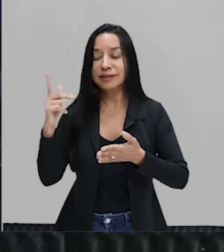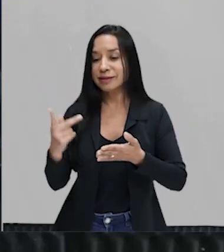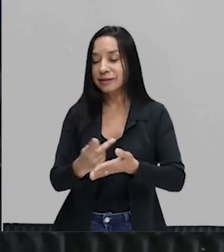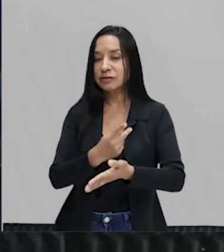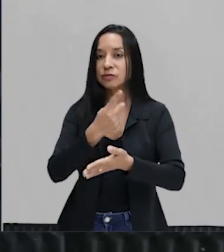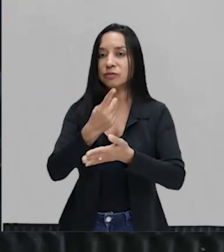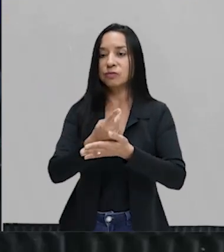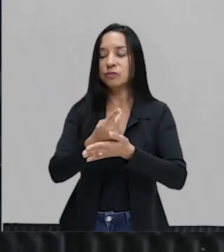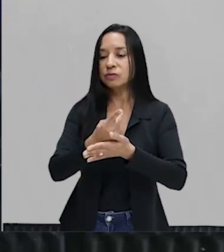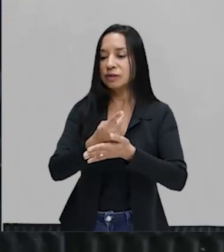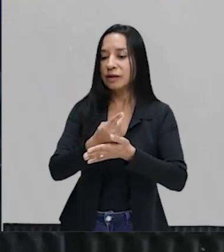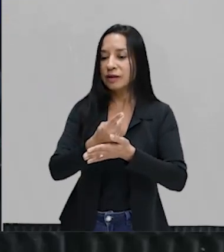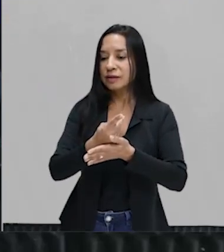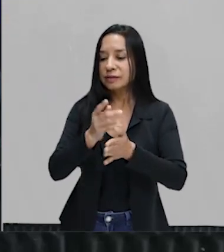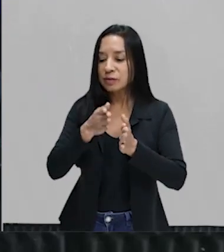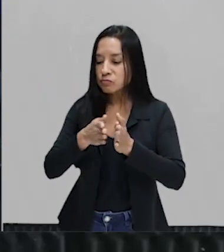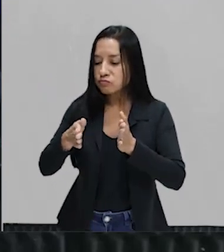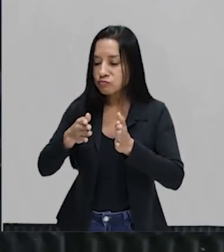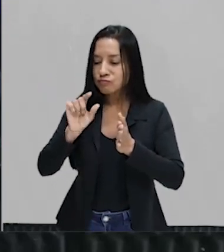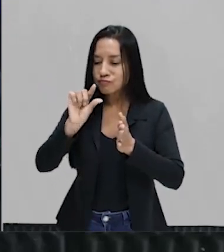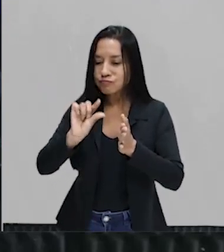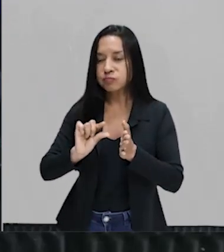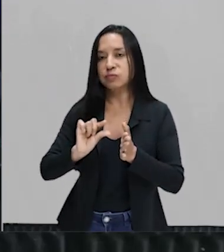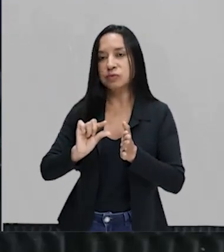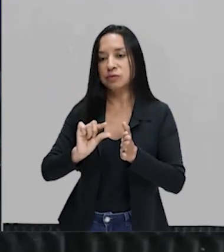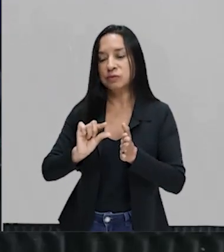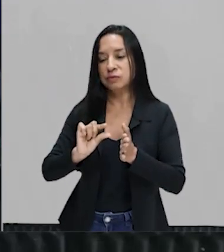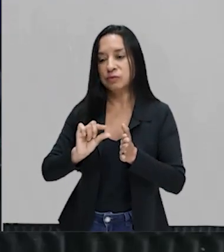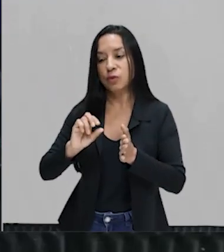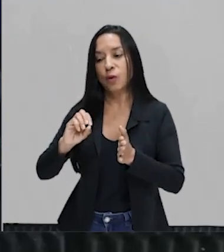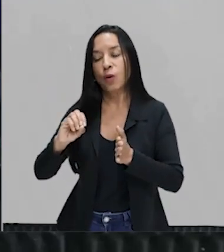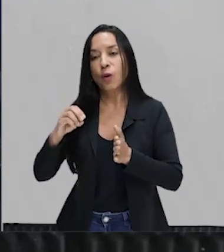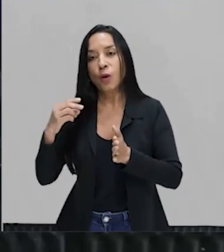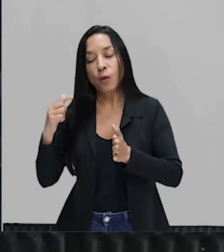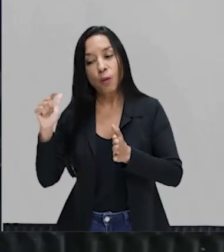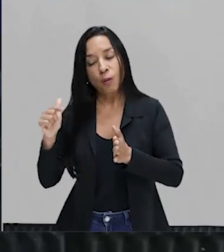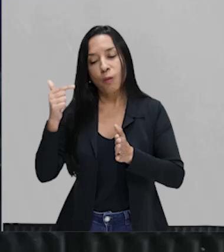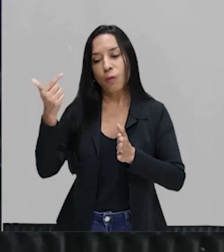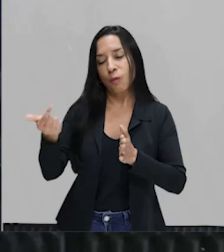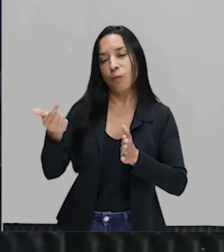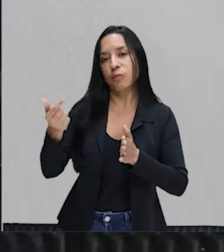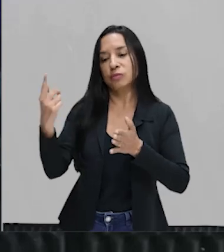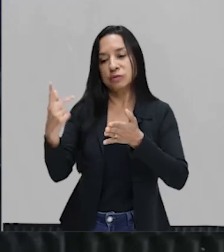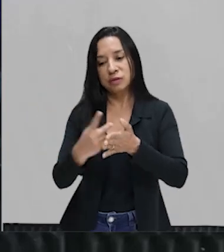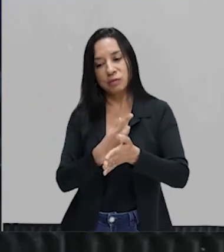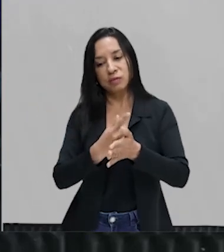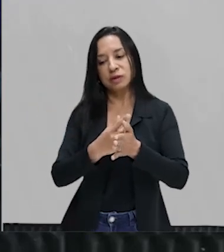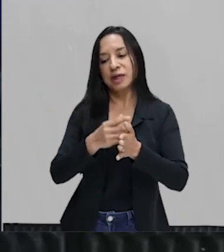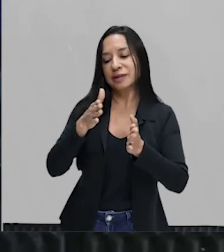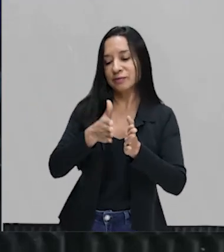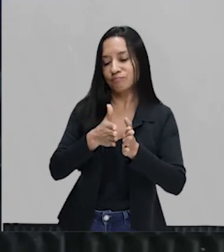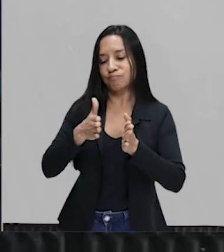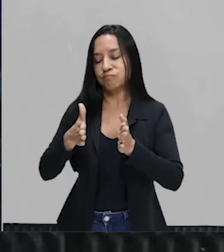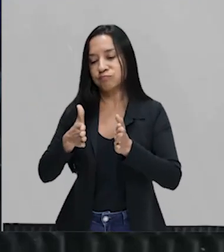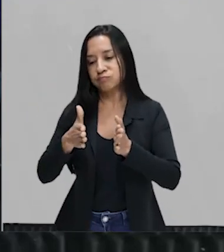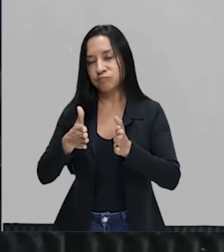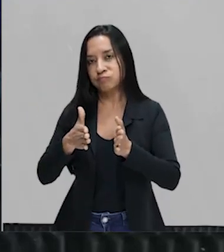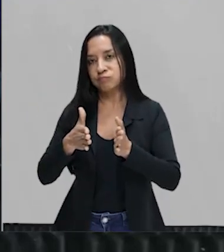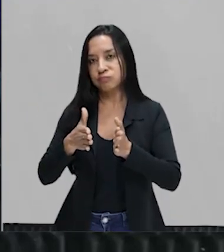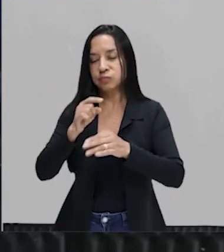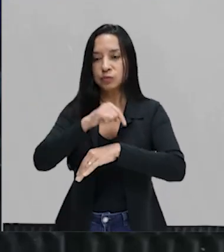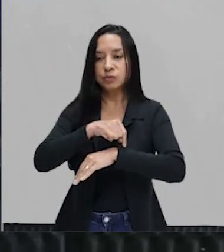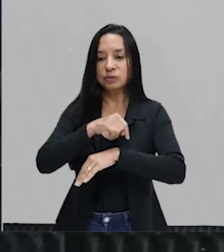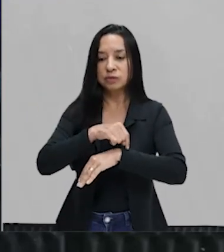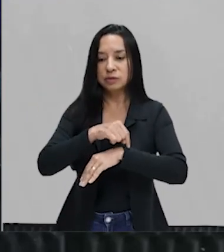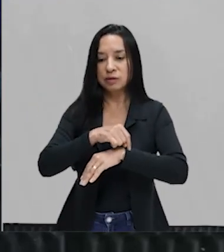Outros acontecimentos vão acontecer numa média duração. Mas nós temos acontecimentos ou processos históricos que vão